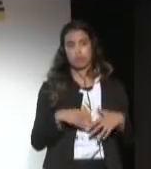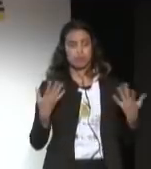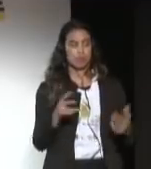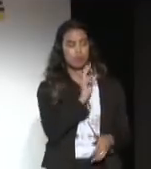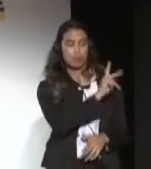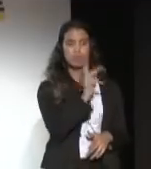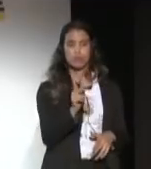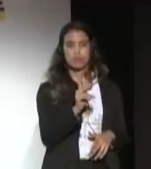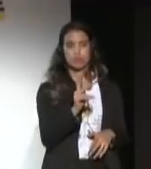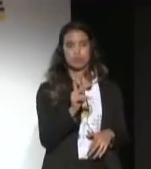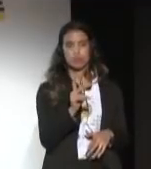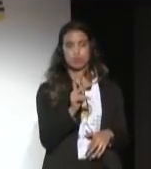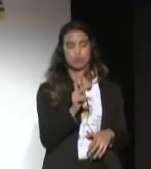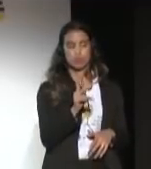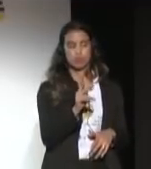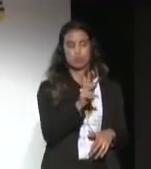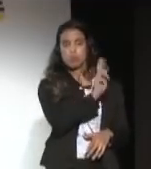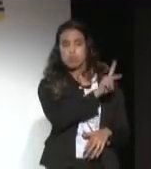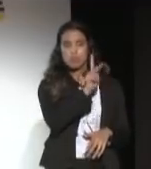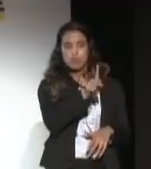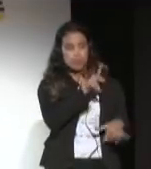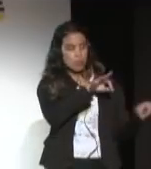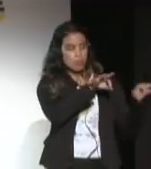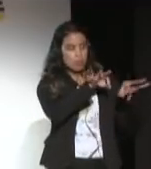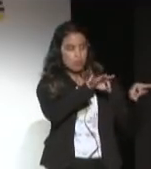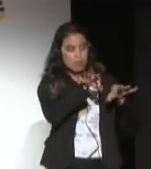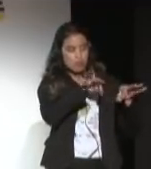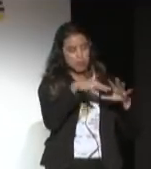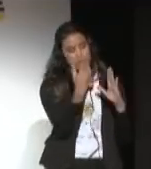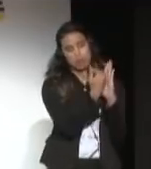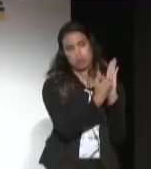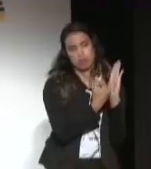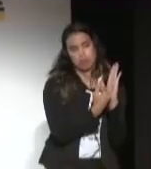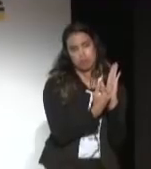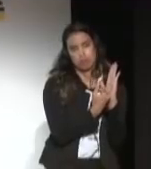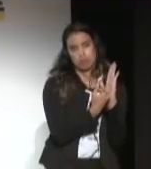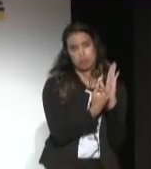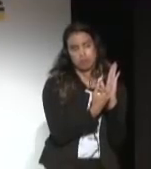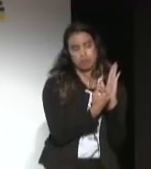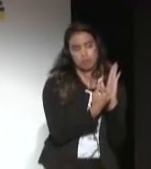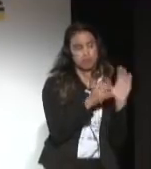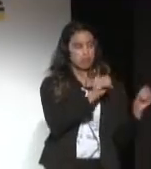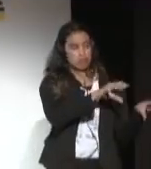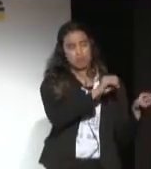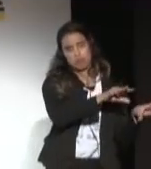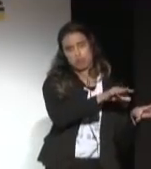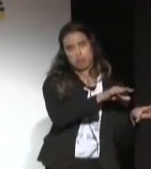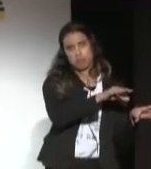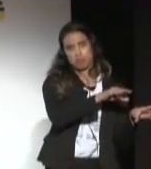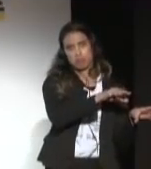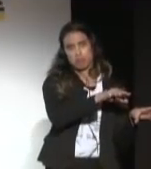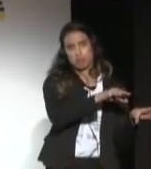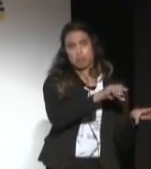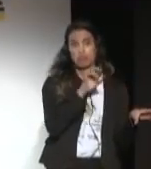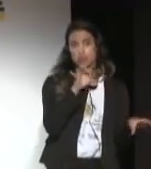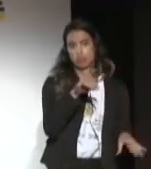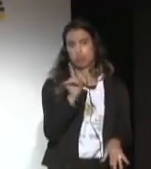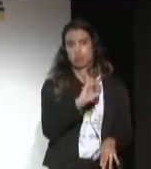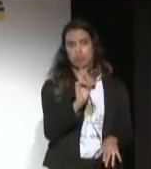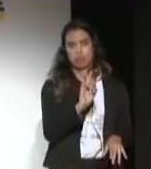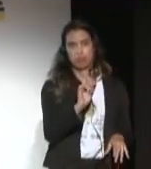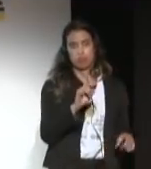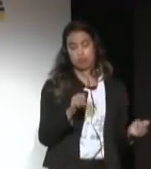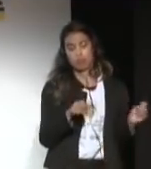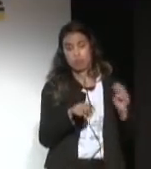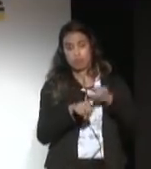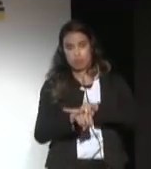os professores de uma forma mais abrangente. Nós precisamos criar um sistema de recrutamento,